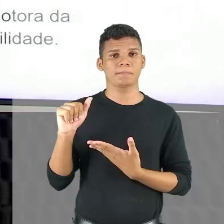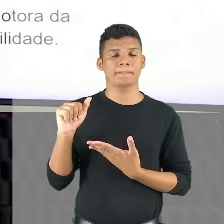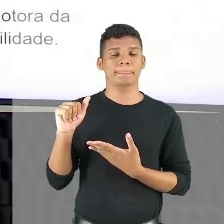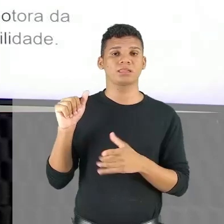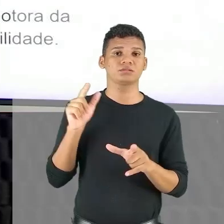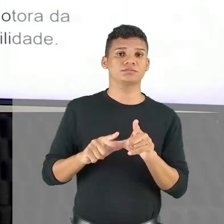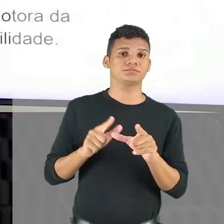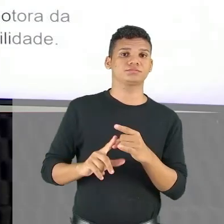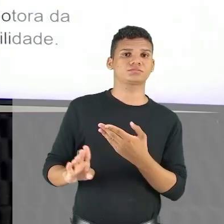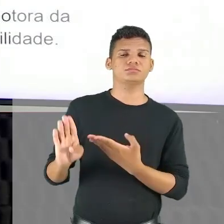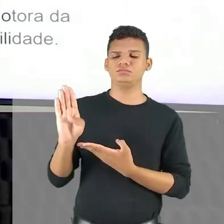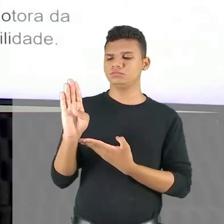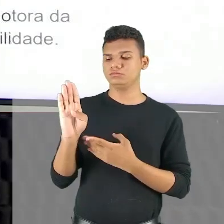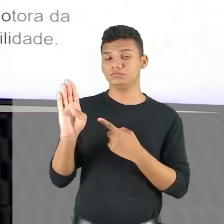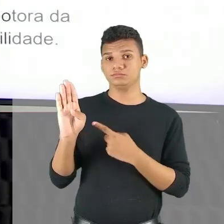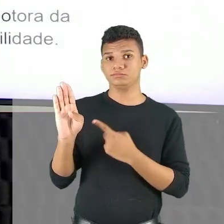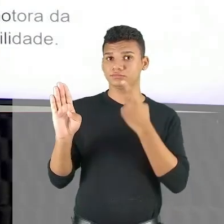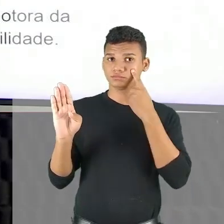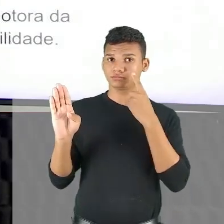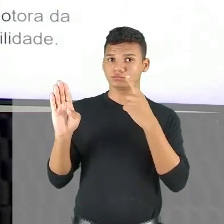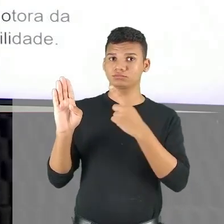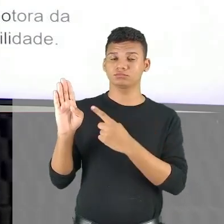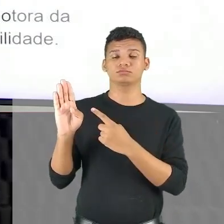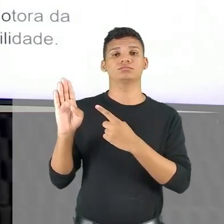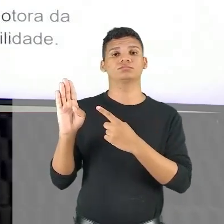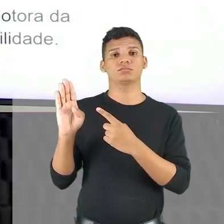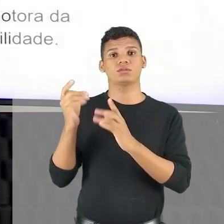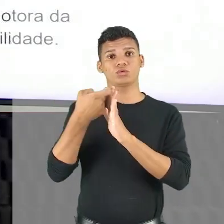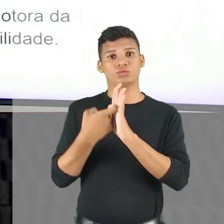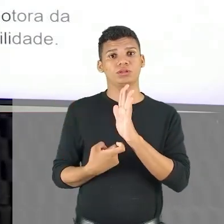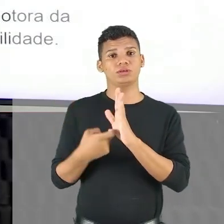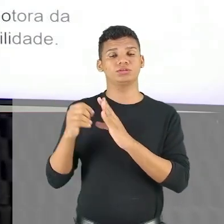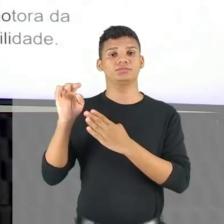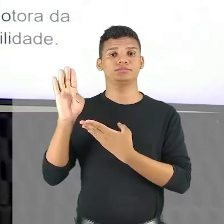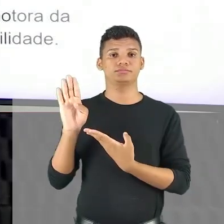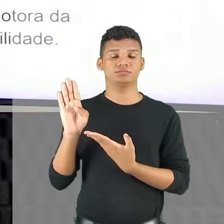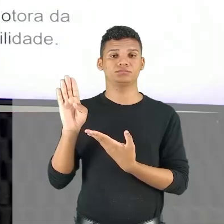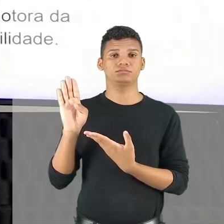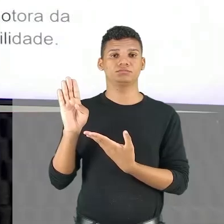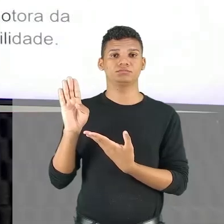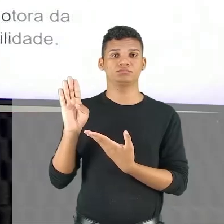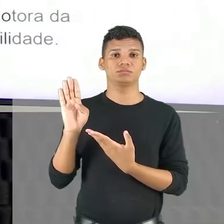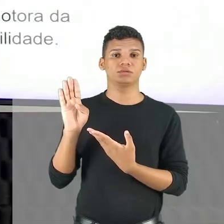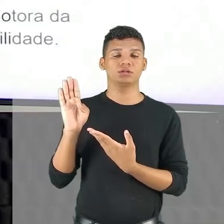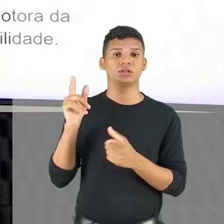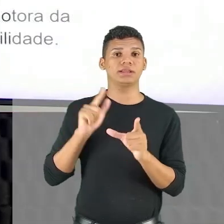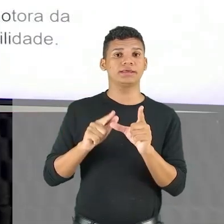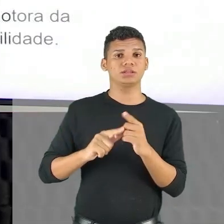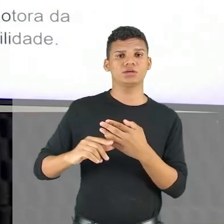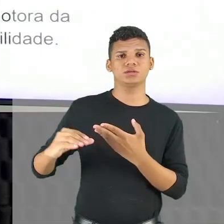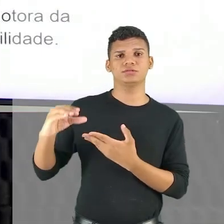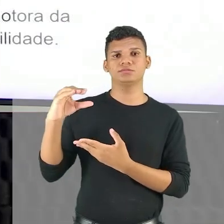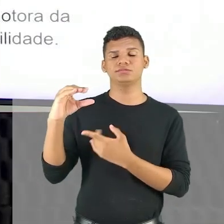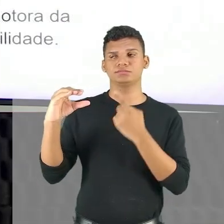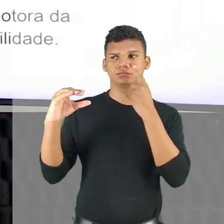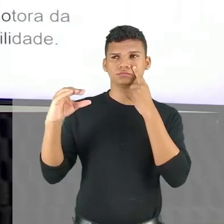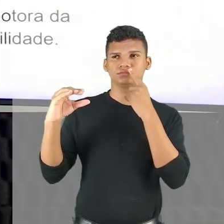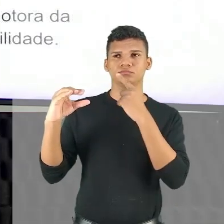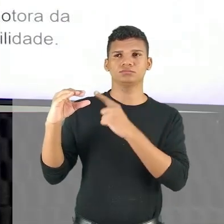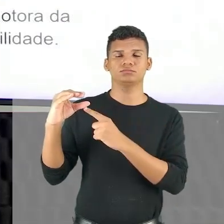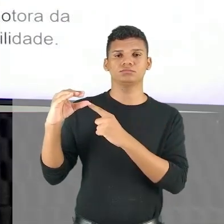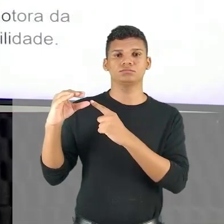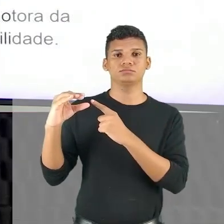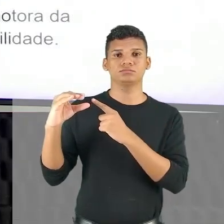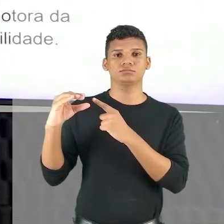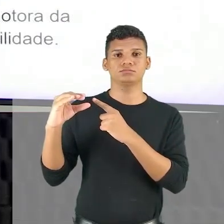B. Agregar diversas vozes para impor valores às lactantes. C. Forjar uma voz coletiva